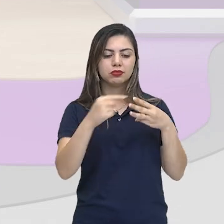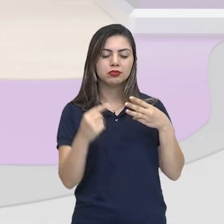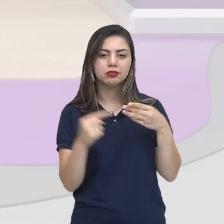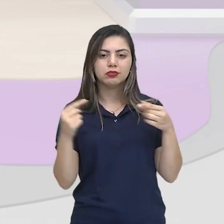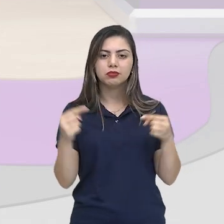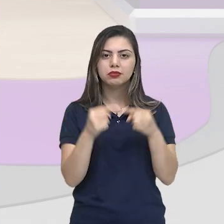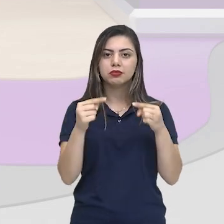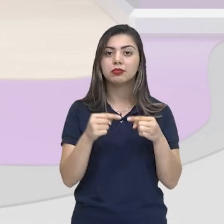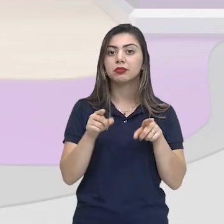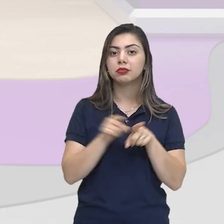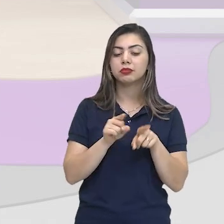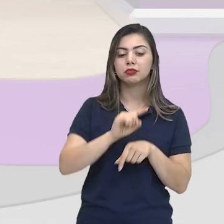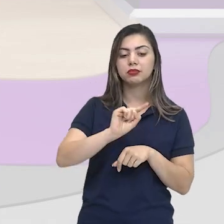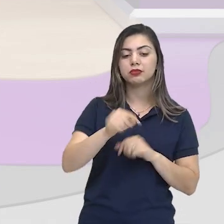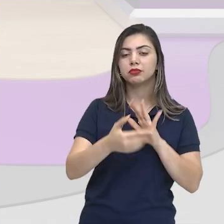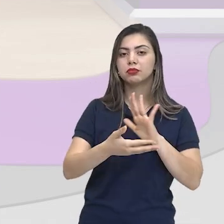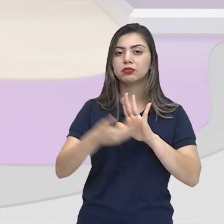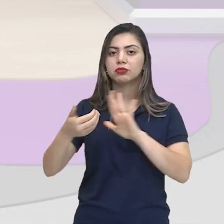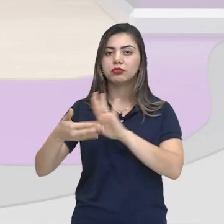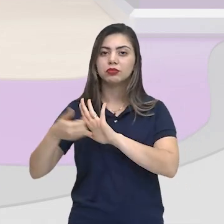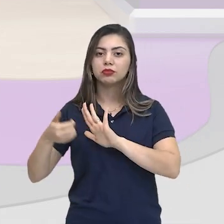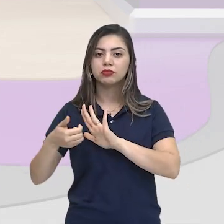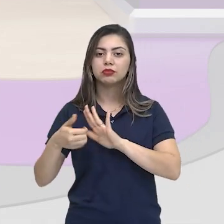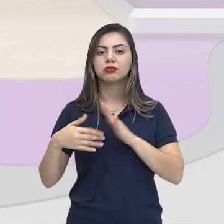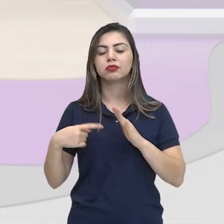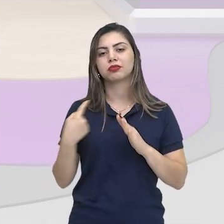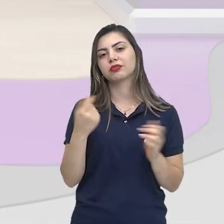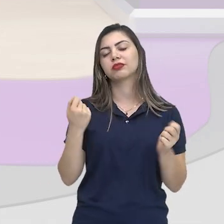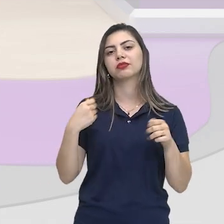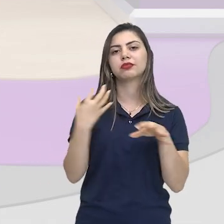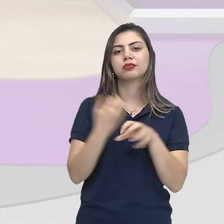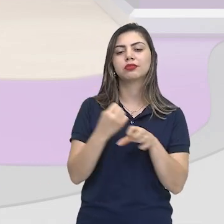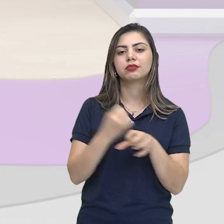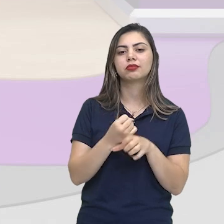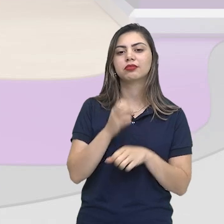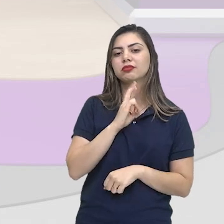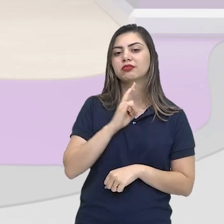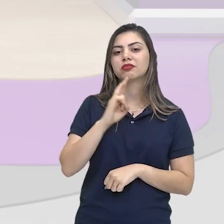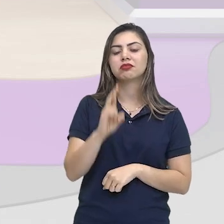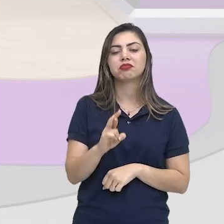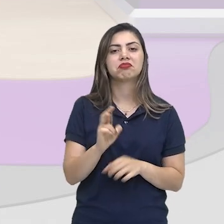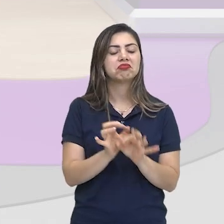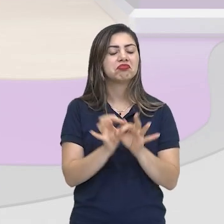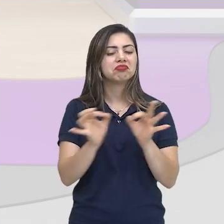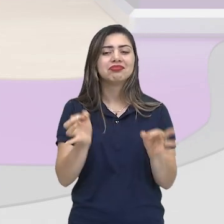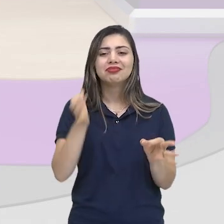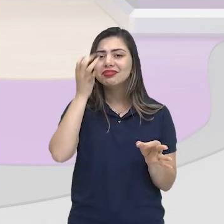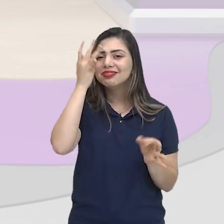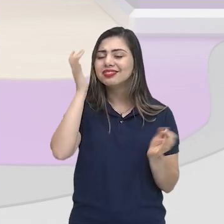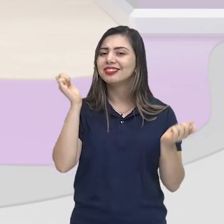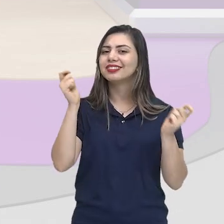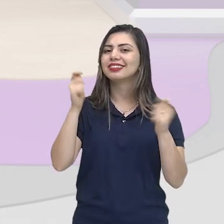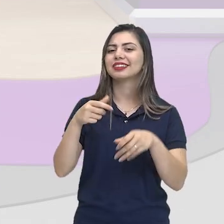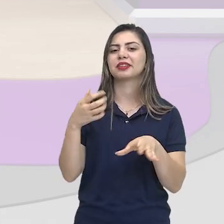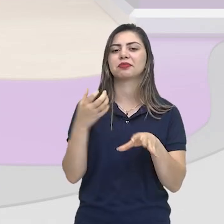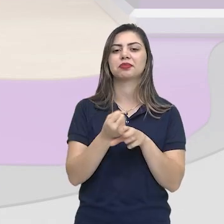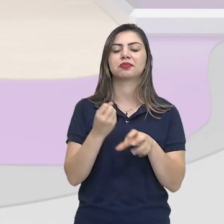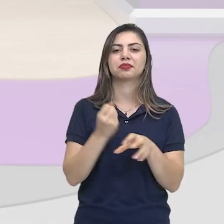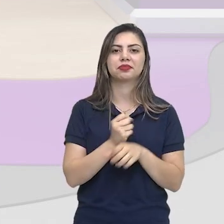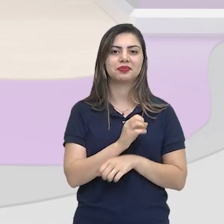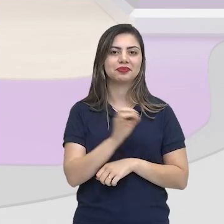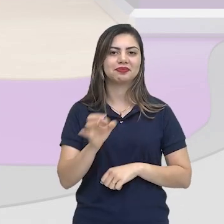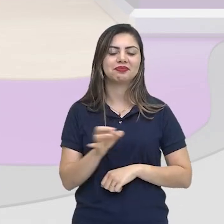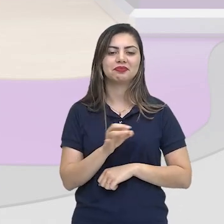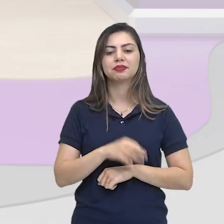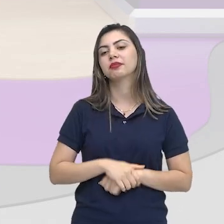de eliminar a vírgula, a gente consegue resolver e ver que muitos resultados são bem simples e a gente consegue